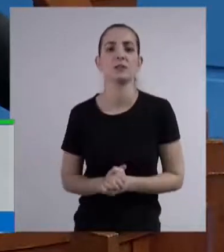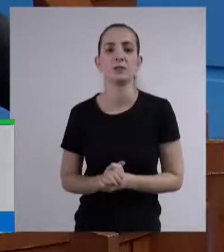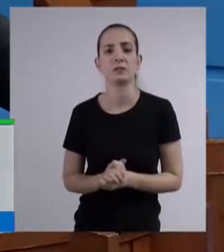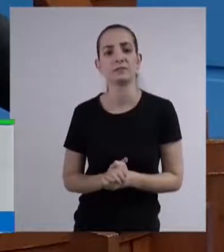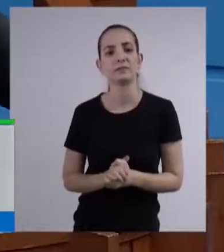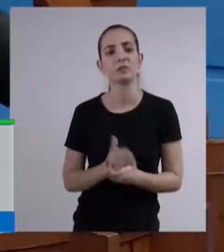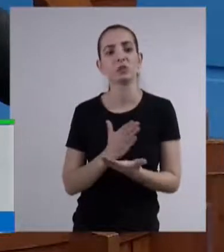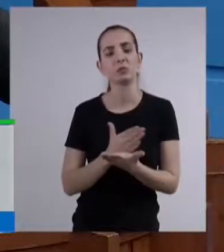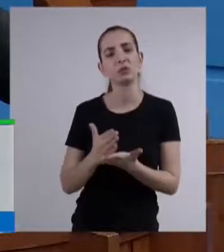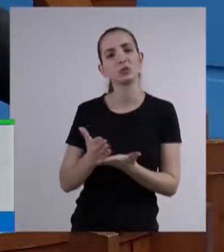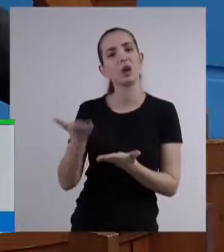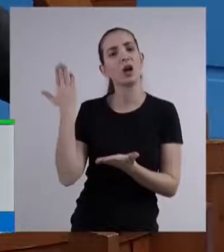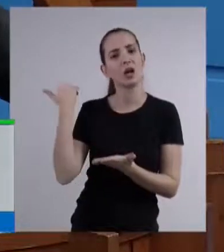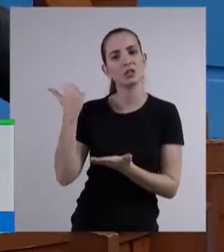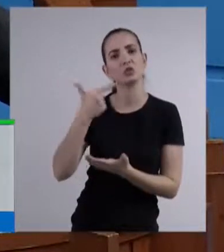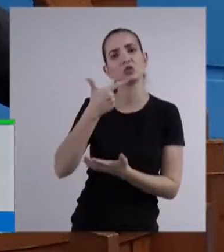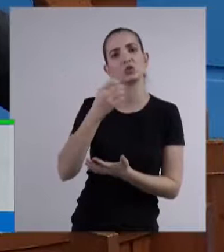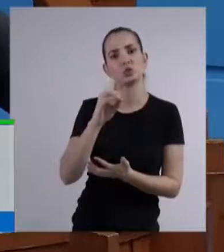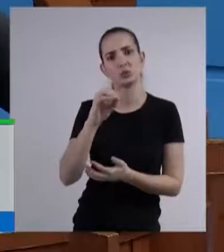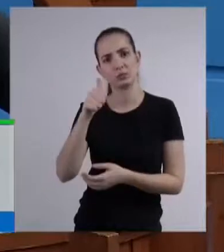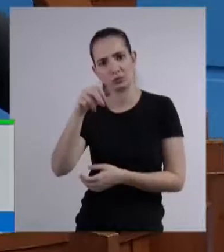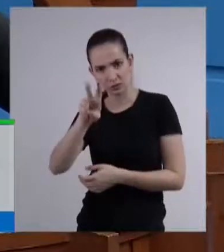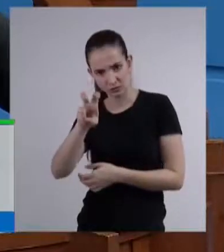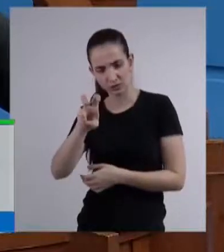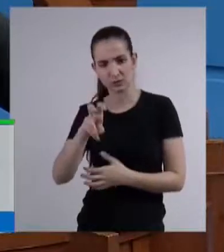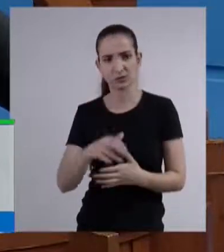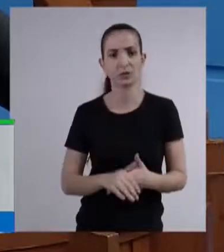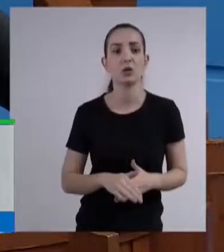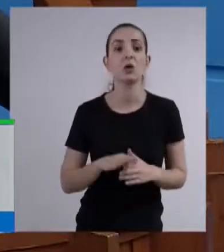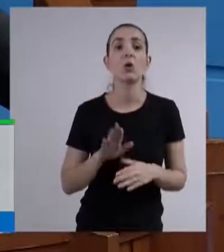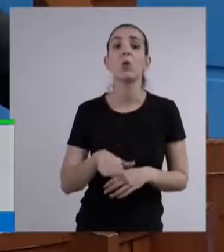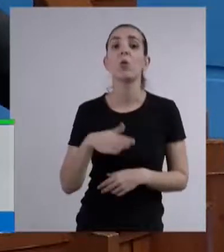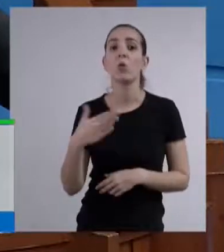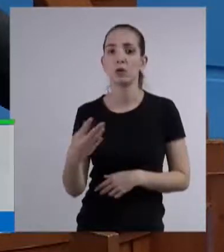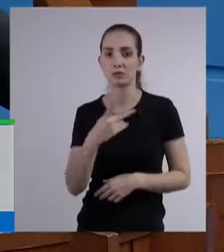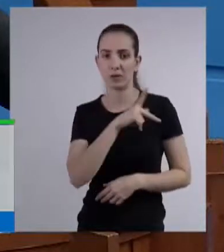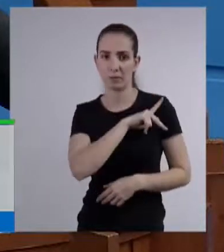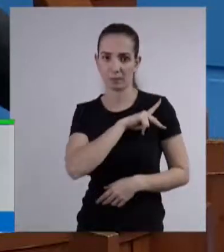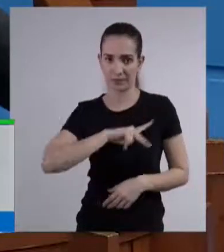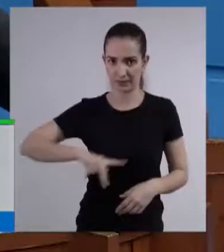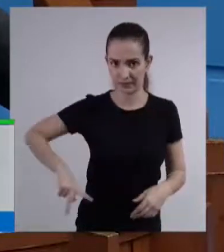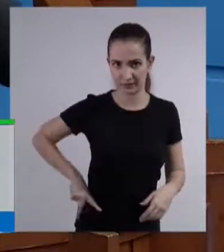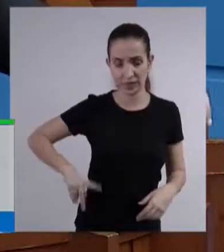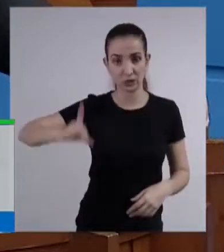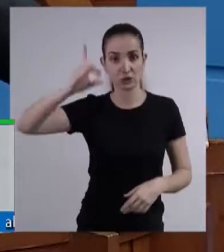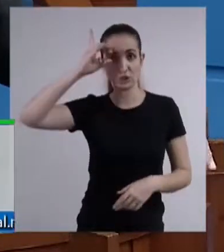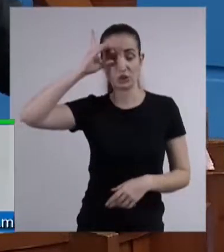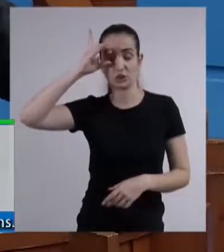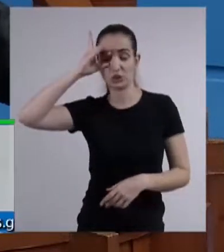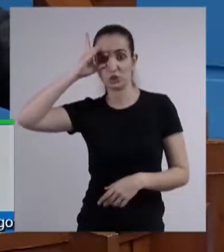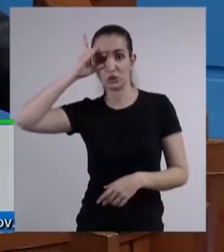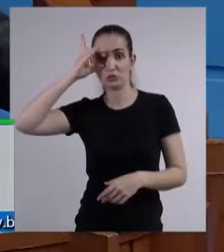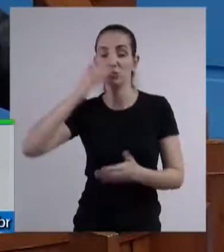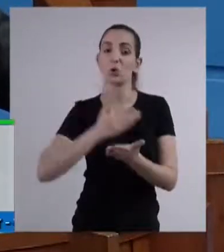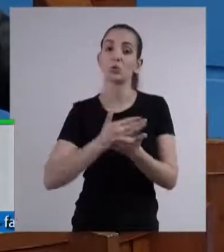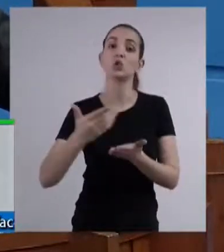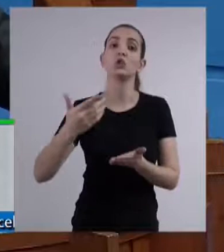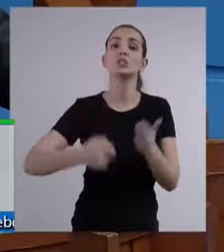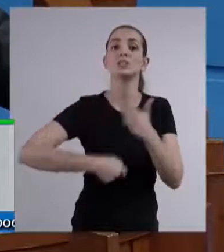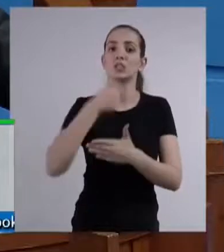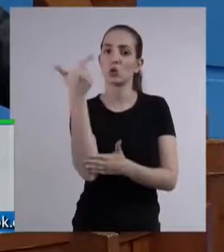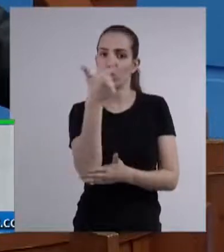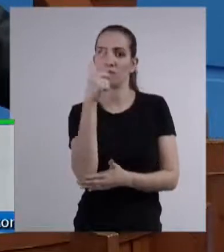2015, com a posse da presidente Dilma na presidência da República para o segundo mandato.